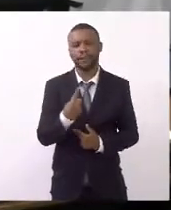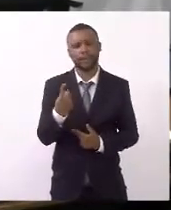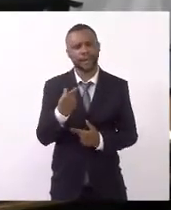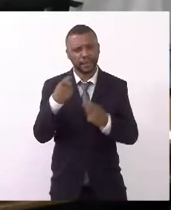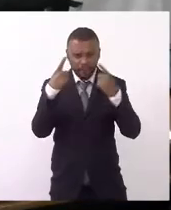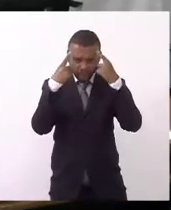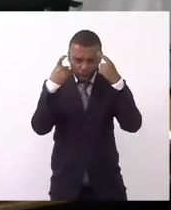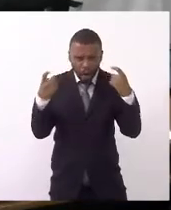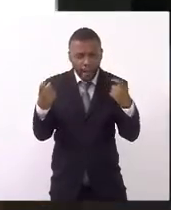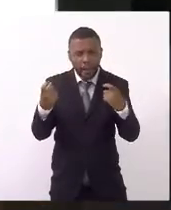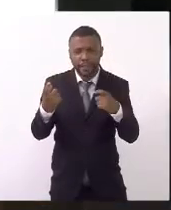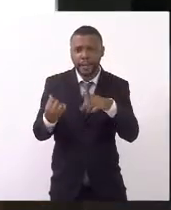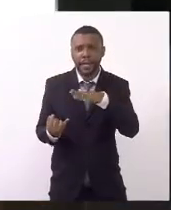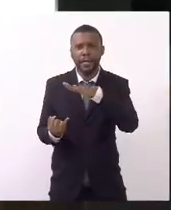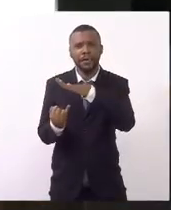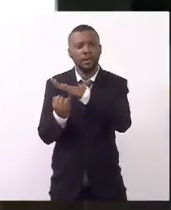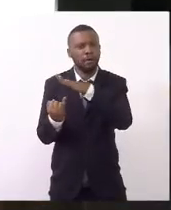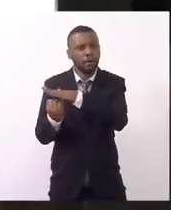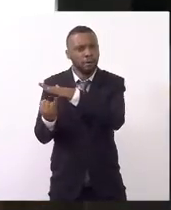institucional